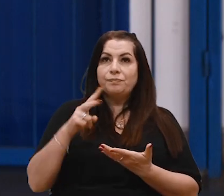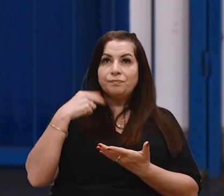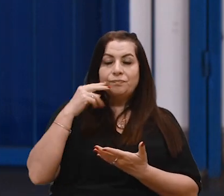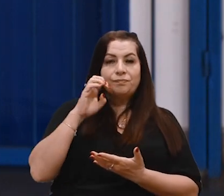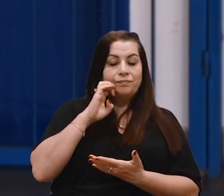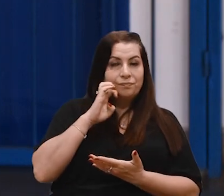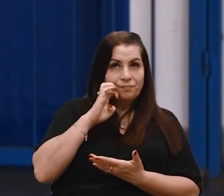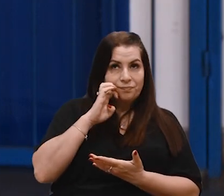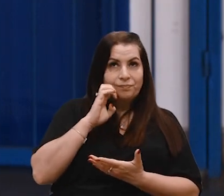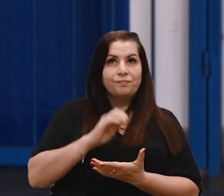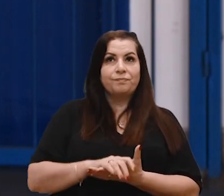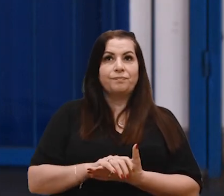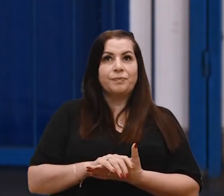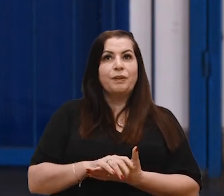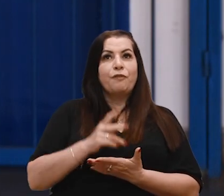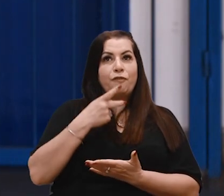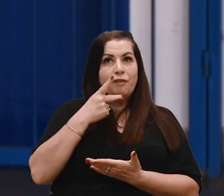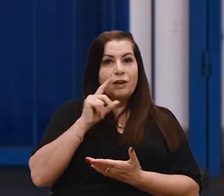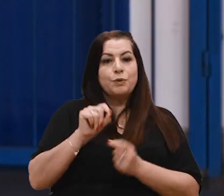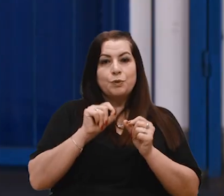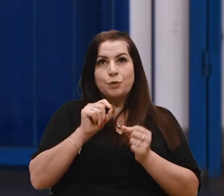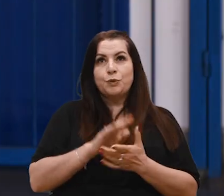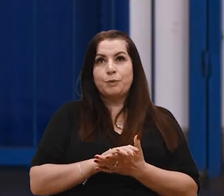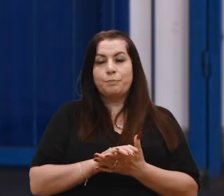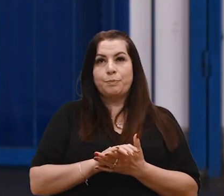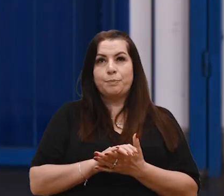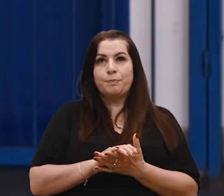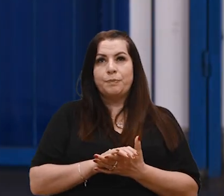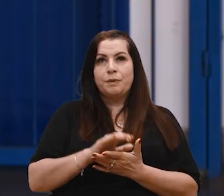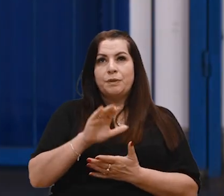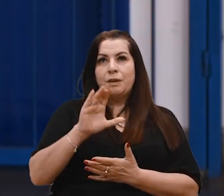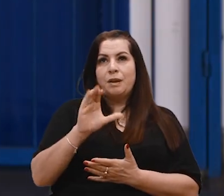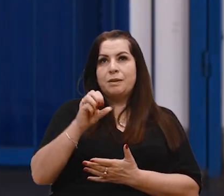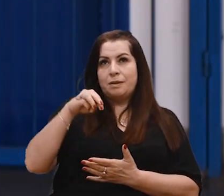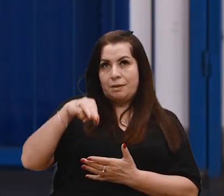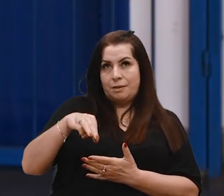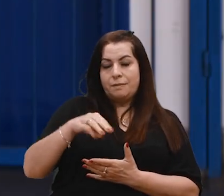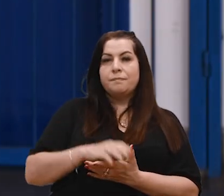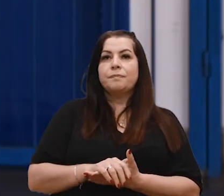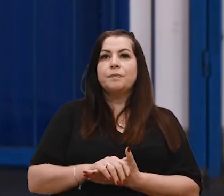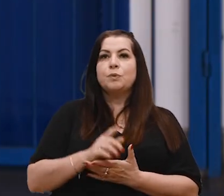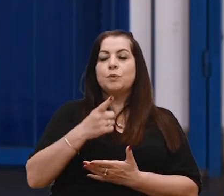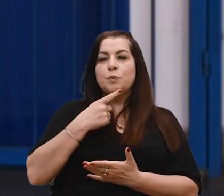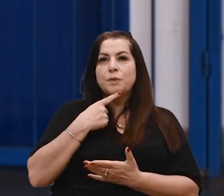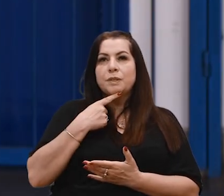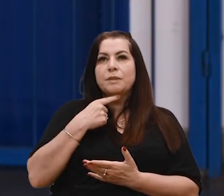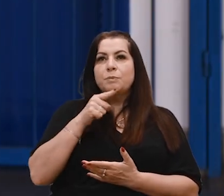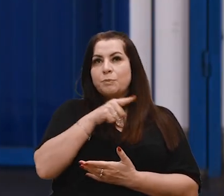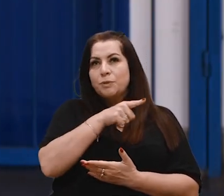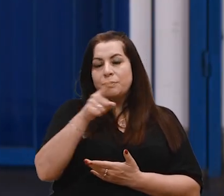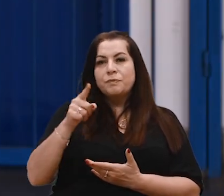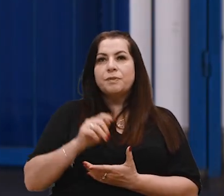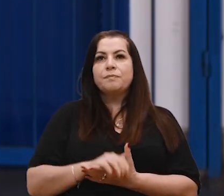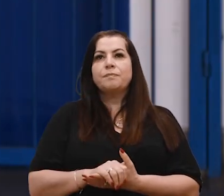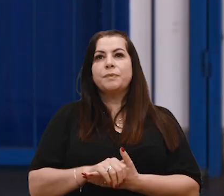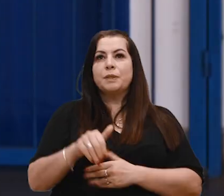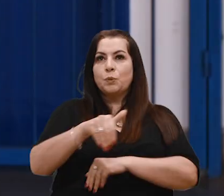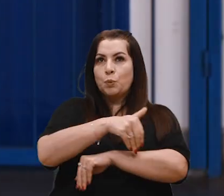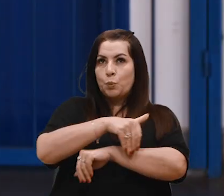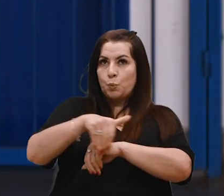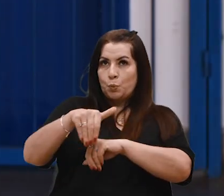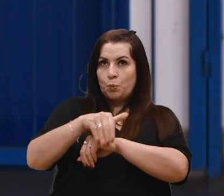E já que a vereadora Estela Ballardim comentou sobre o CAM, eu tenho aqui e gostaria de passar